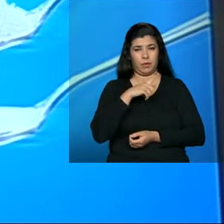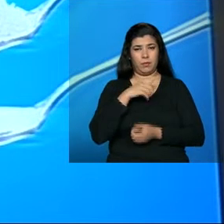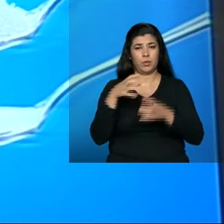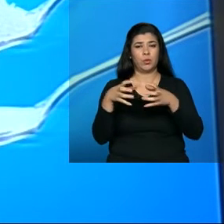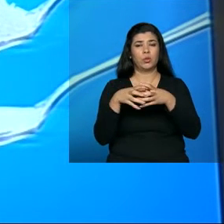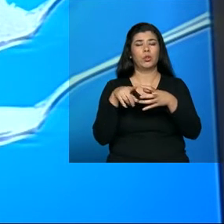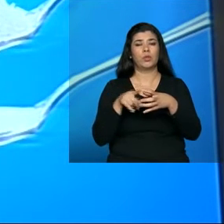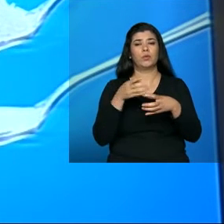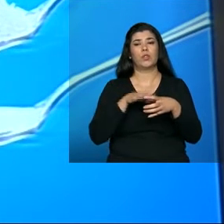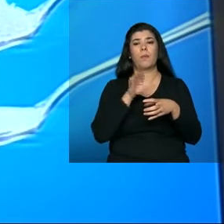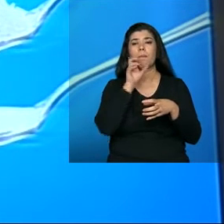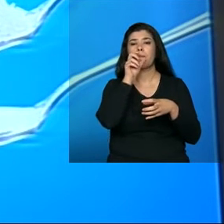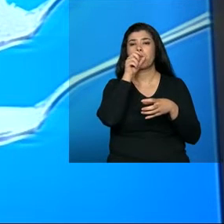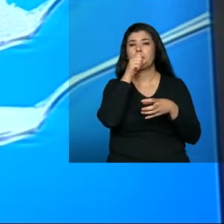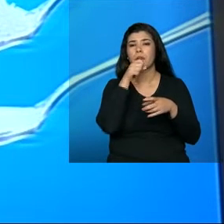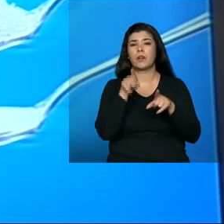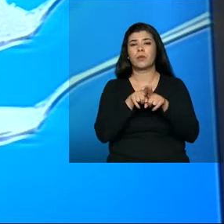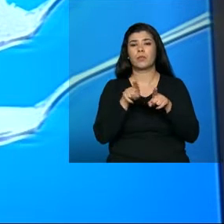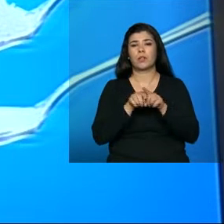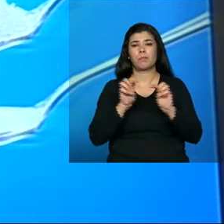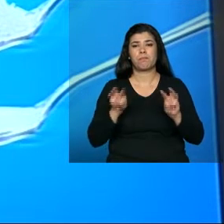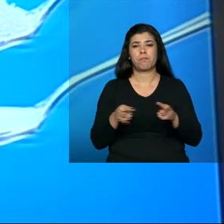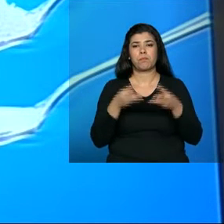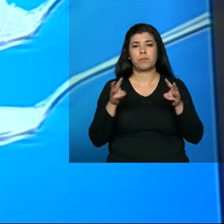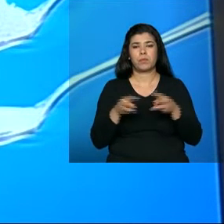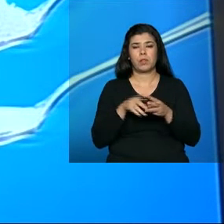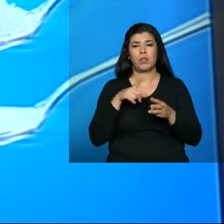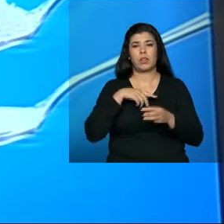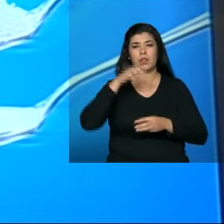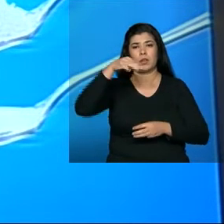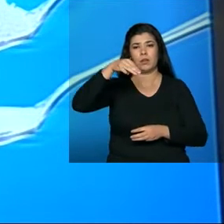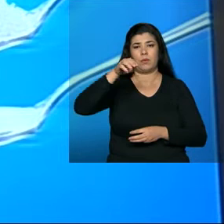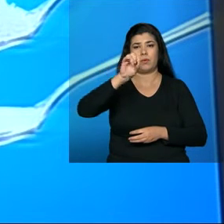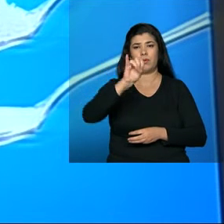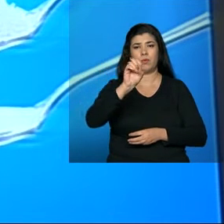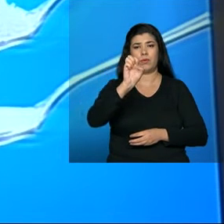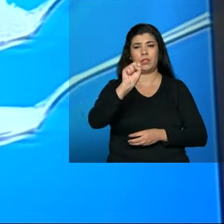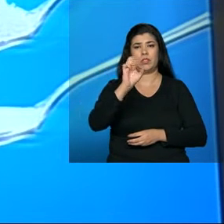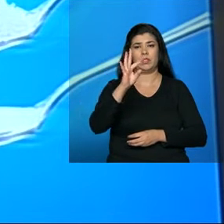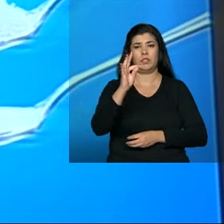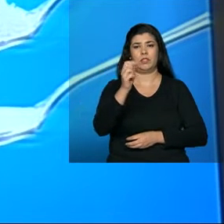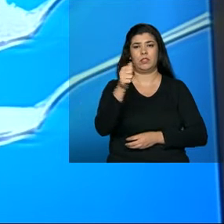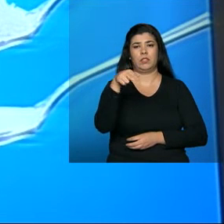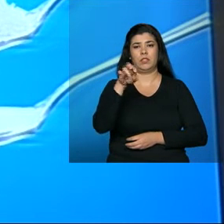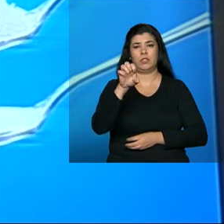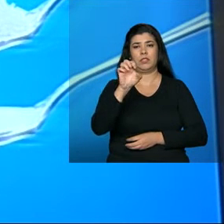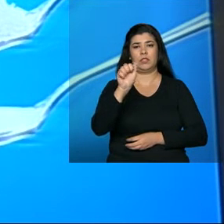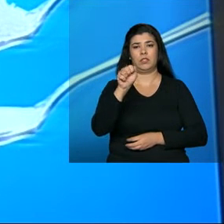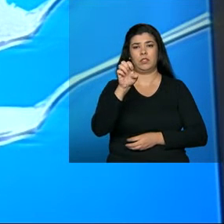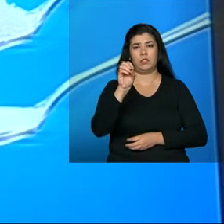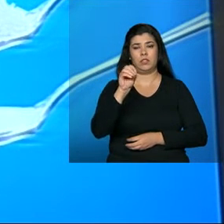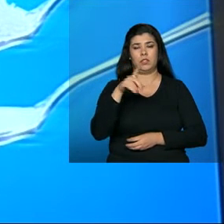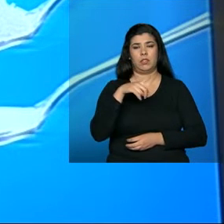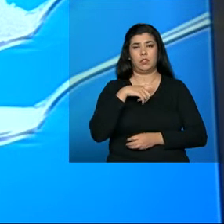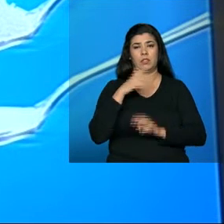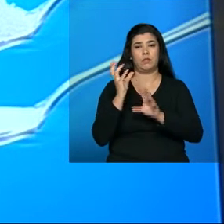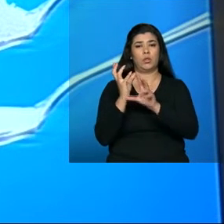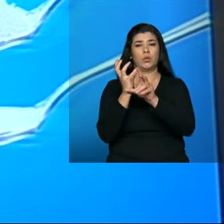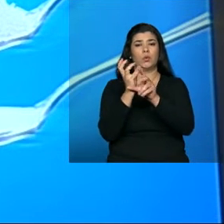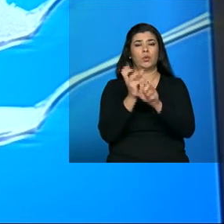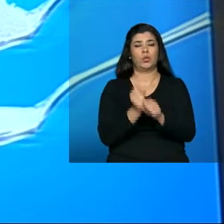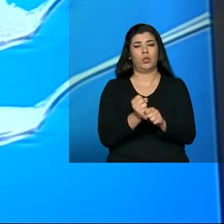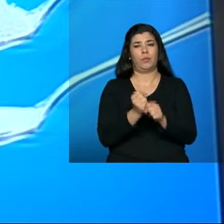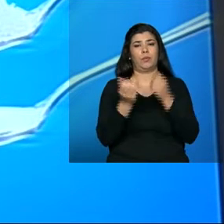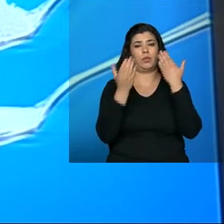pães. Na primeira etapa, foram reduzidas 1.859 toneladas de sódio. Somando-se ao